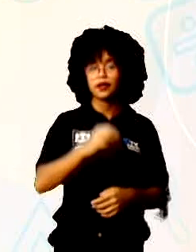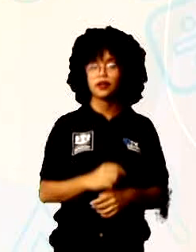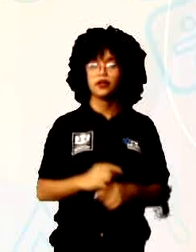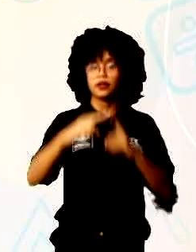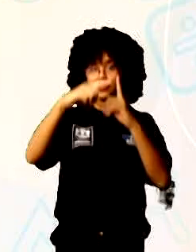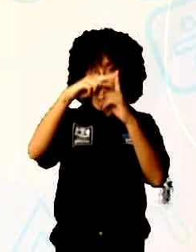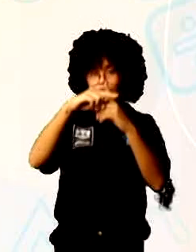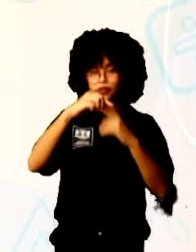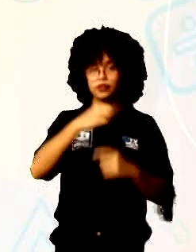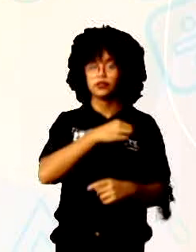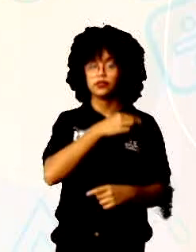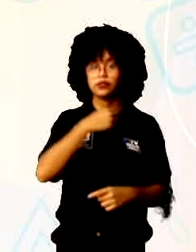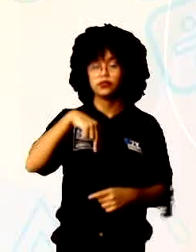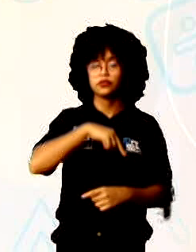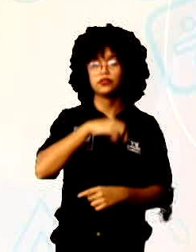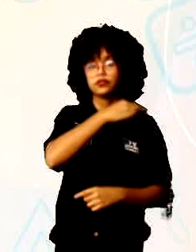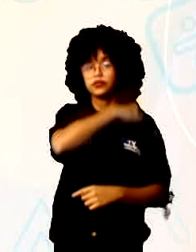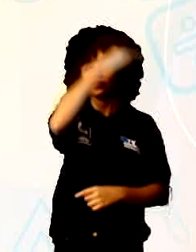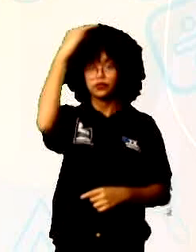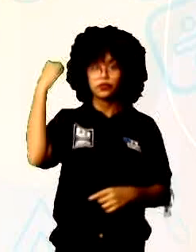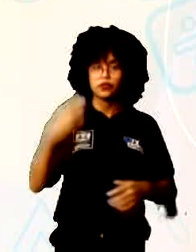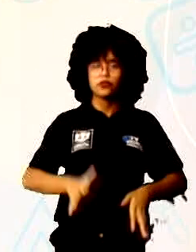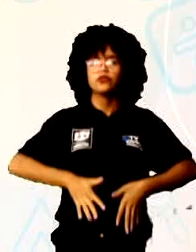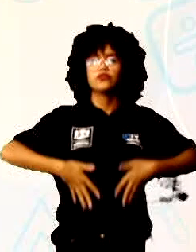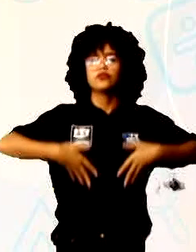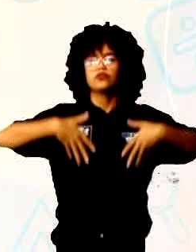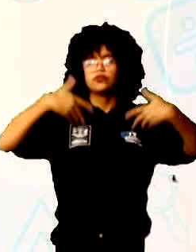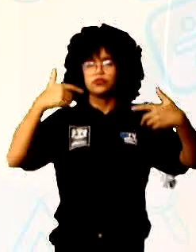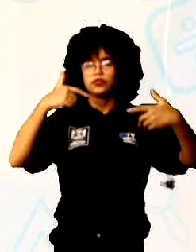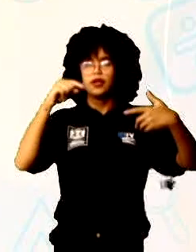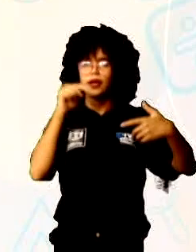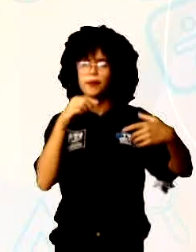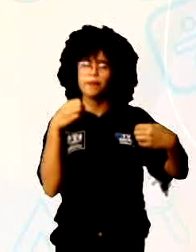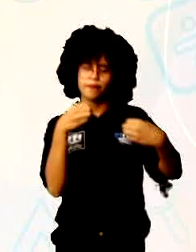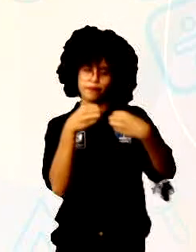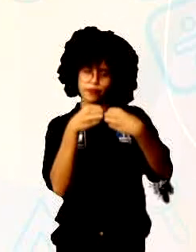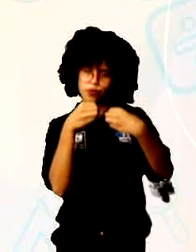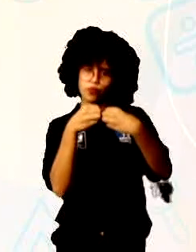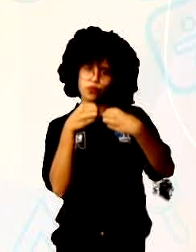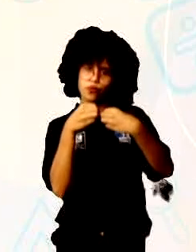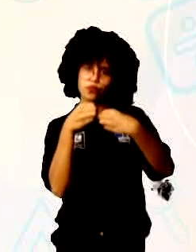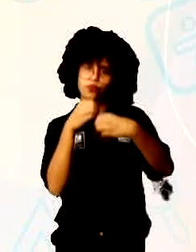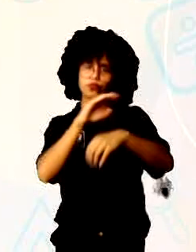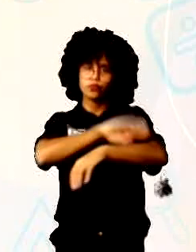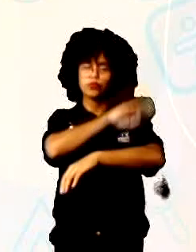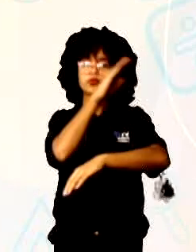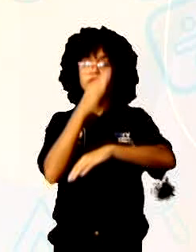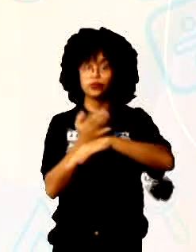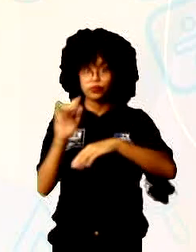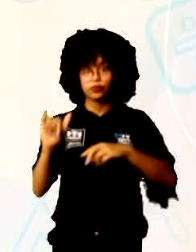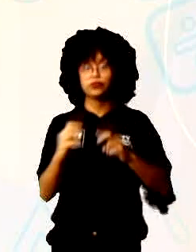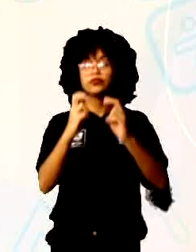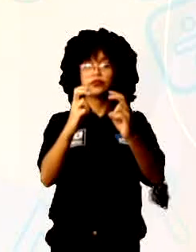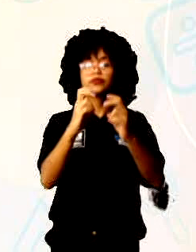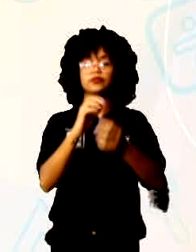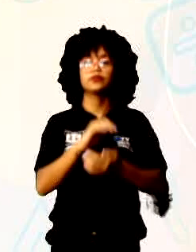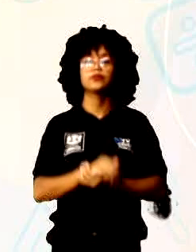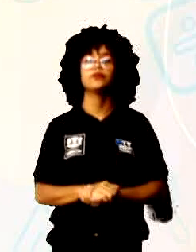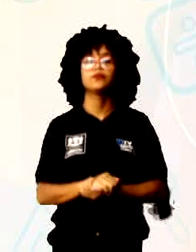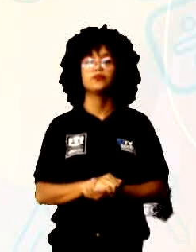Nossa Senhora dos Prazeres né que aconteceu e também essa igreja era bem pertinho no Montes Guararapes